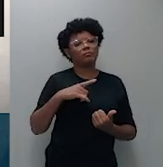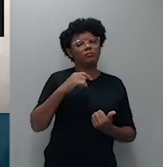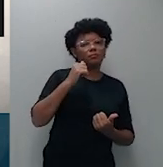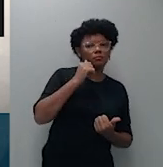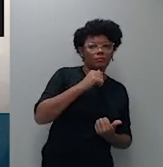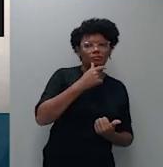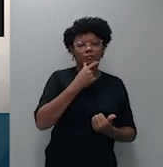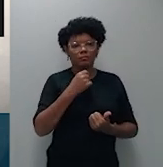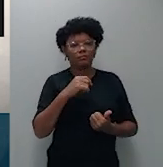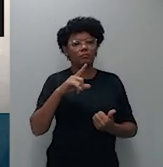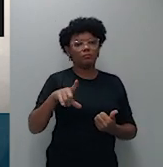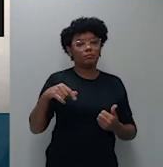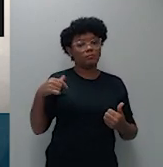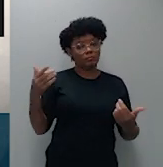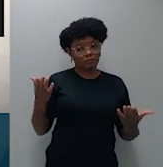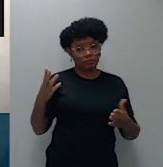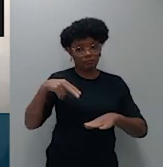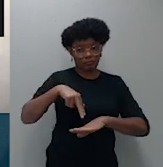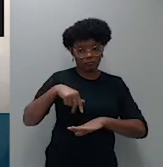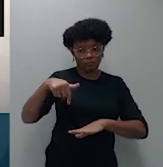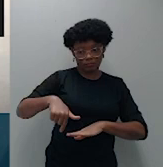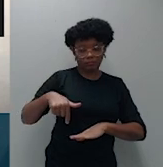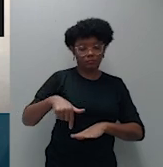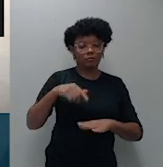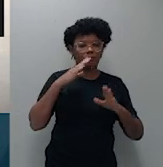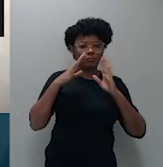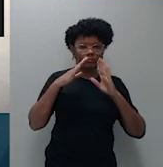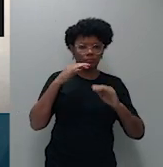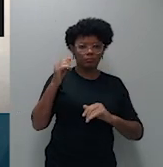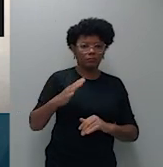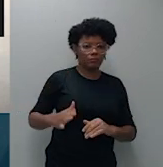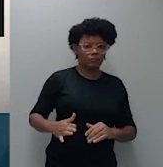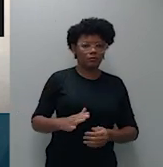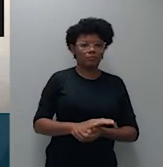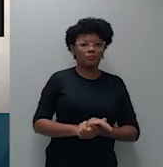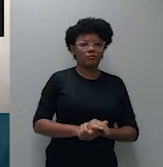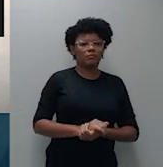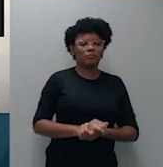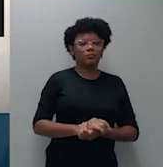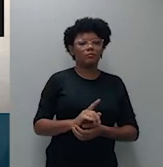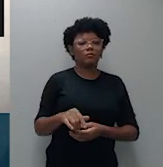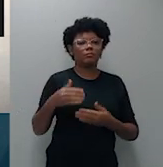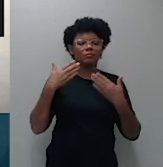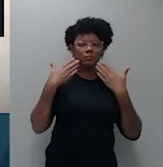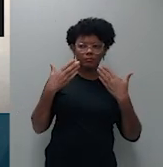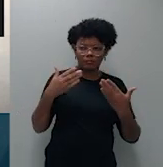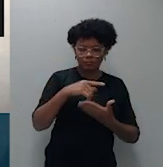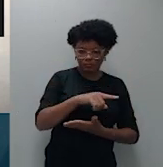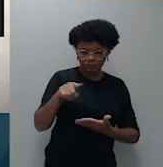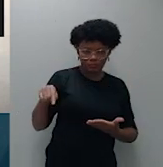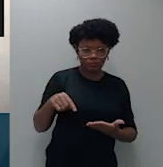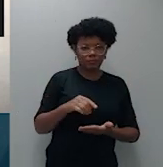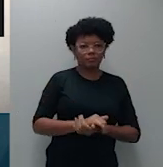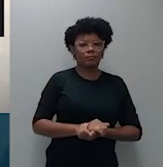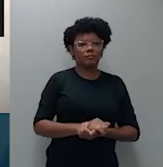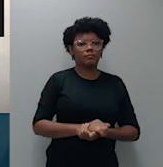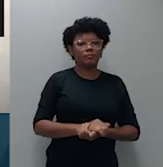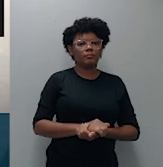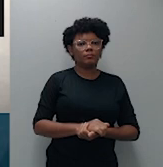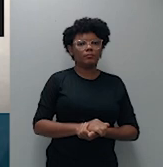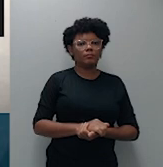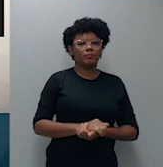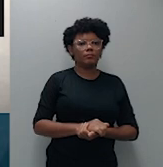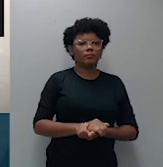senhoras o que me cumpre na condição de advogado do Facebook Brasil nesta Carlos apresentava As excelências